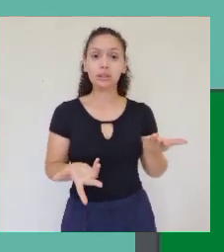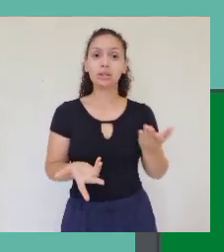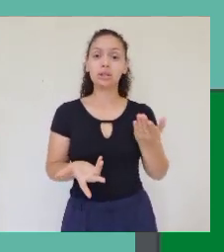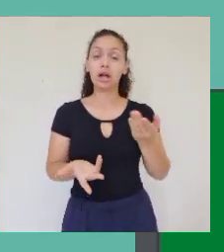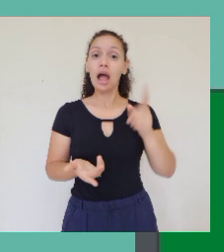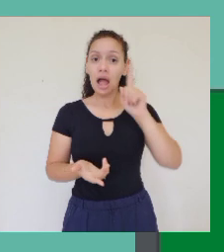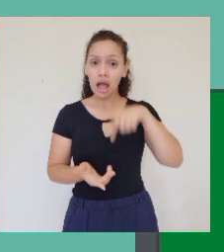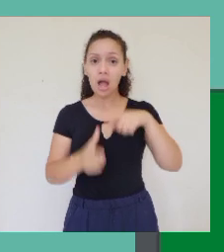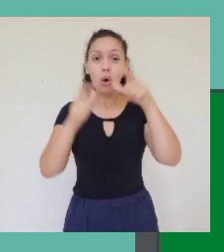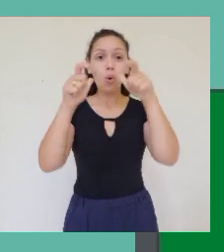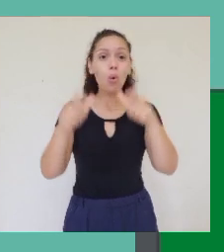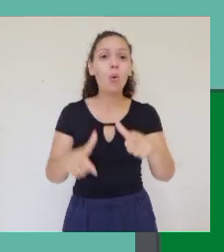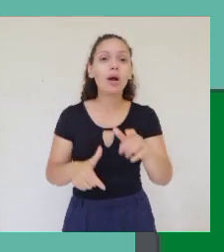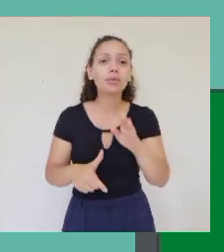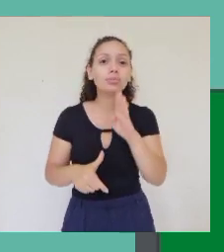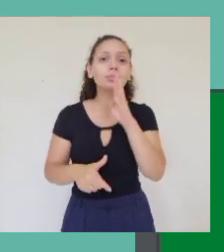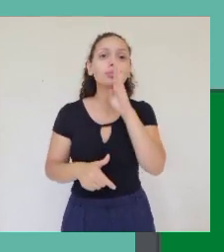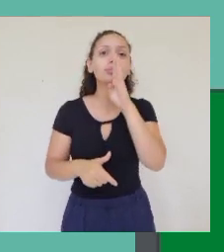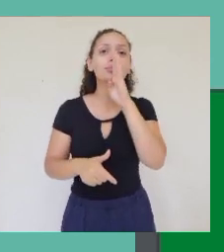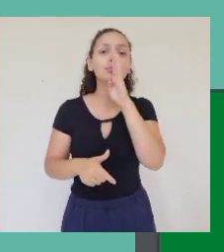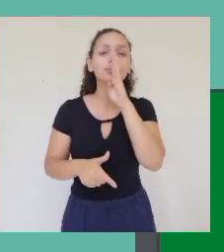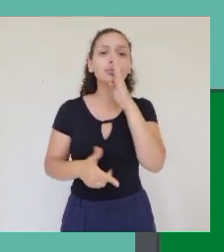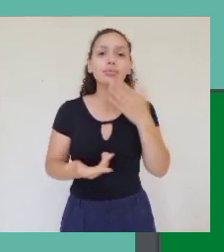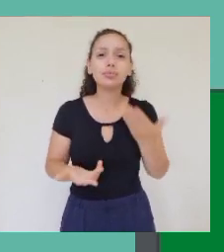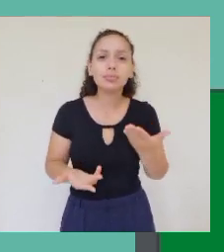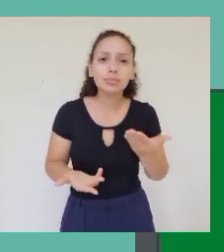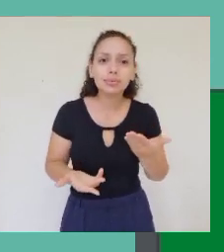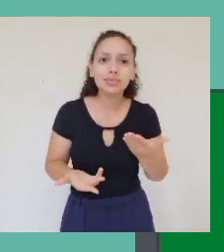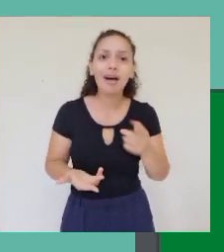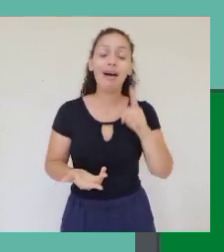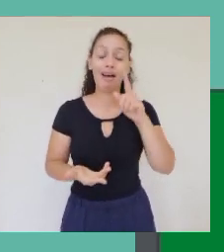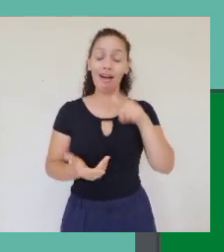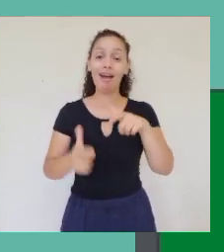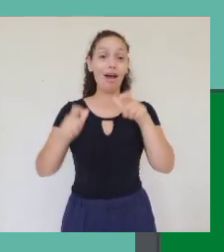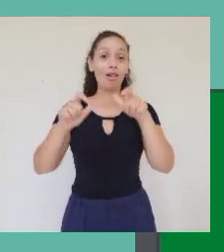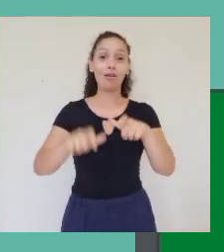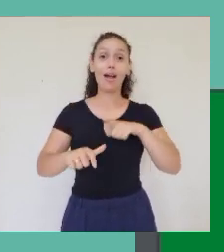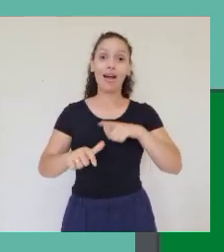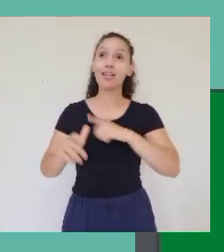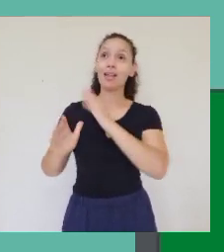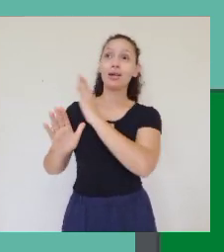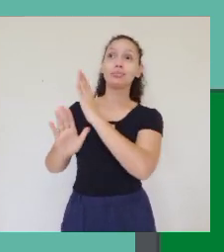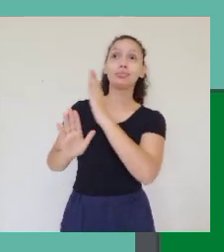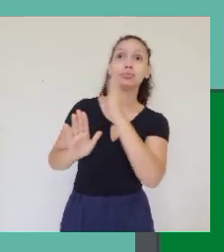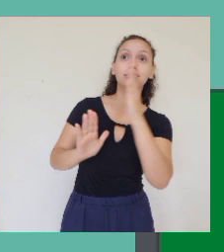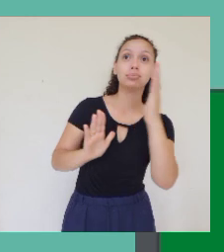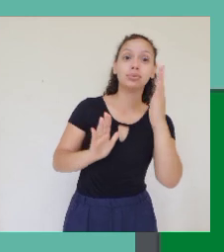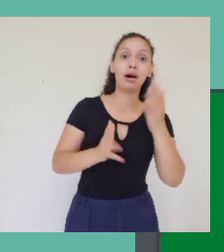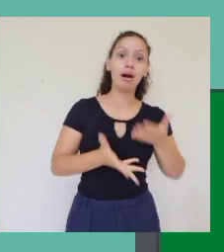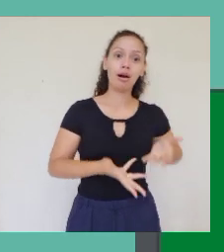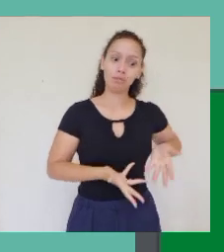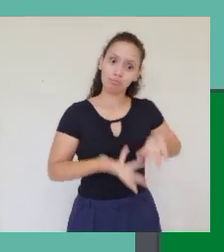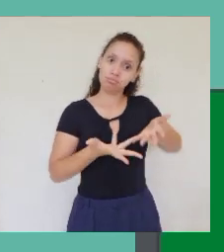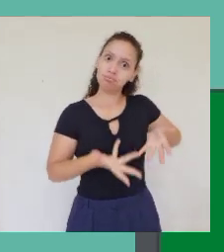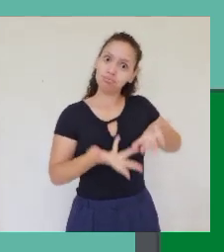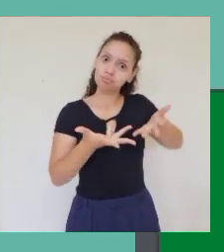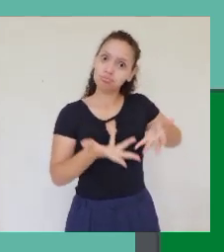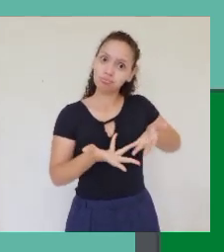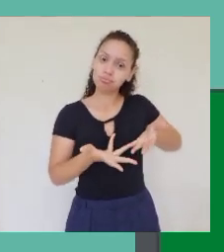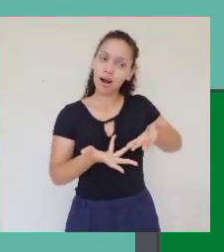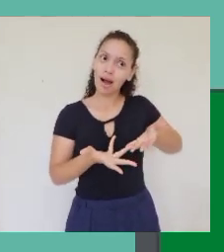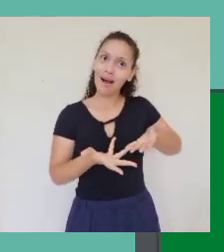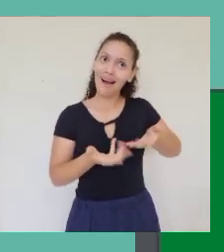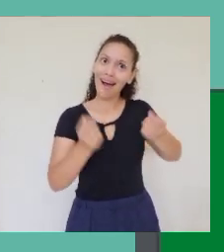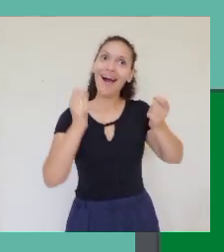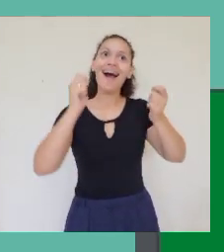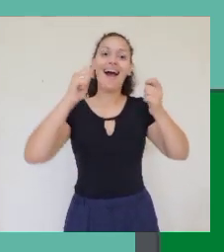ambiente recheado de livros, é um ambiente que possui vários estímulos que te incentivam ao estudo, que não te